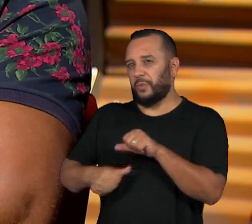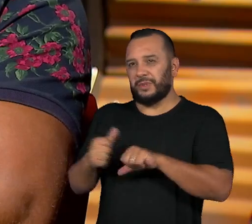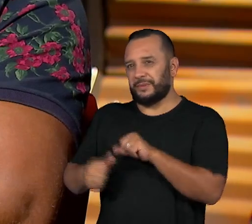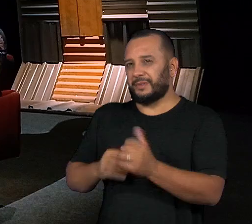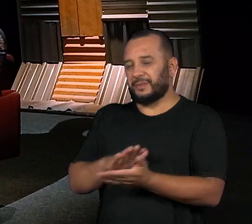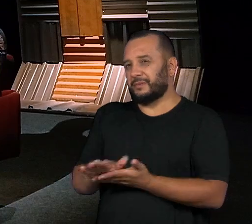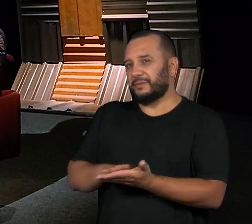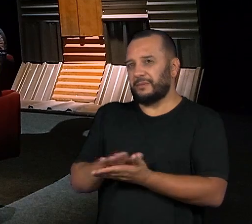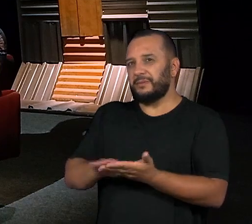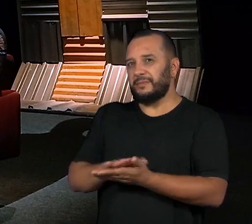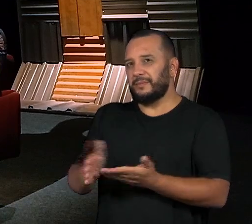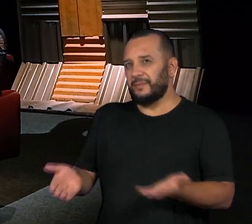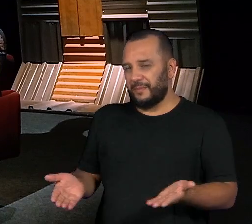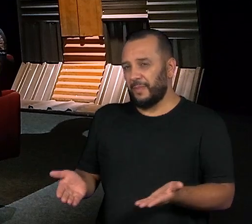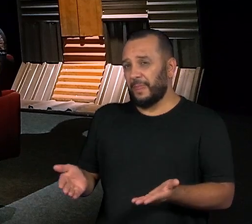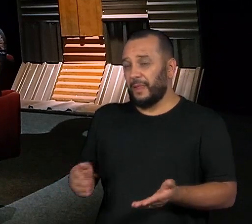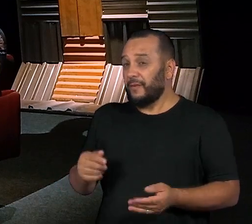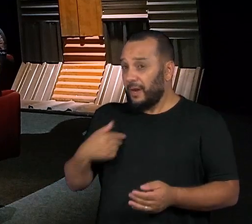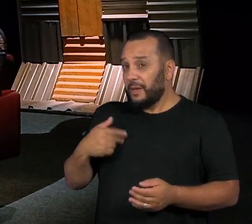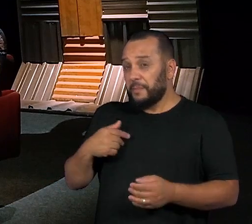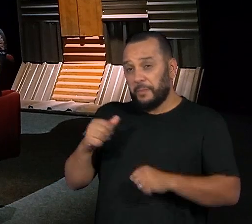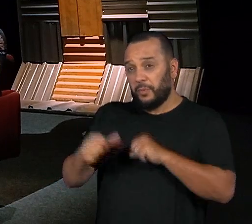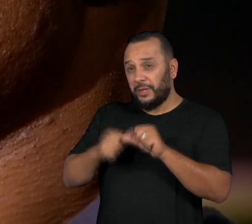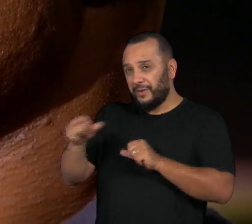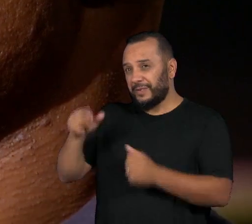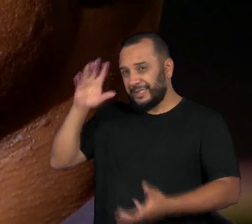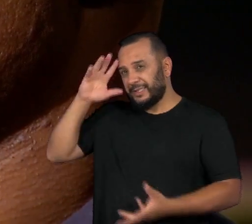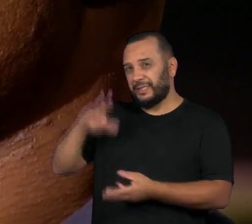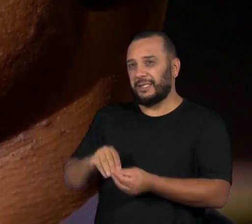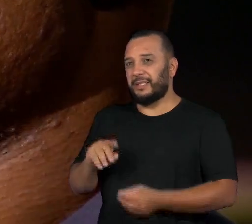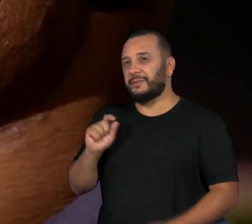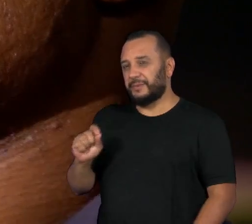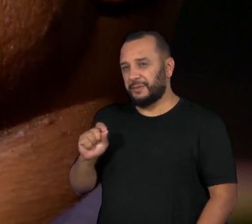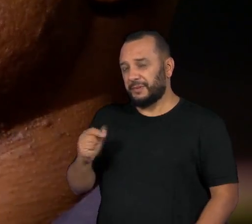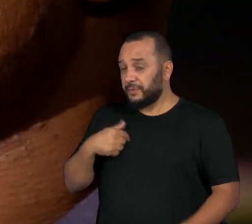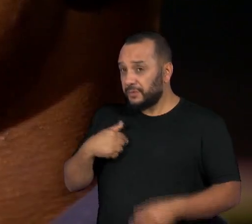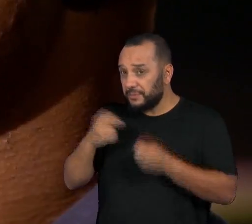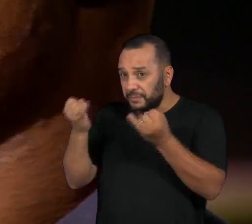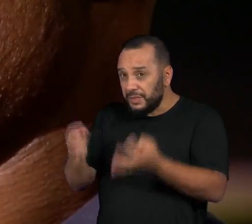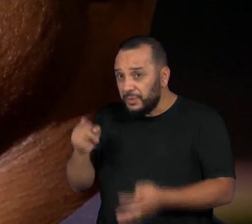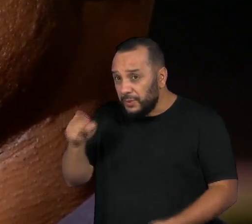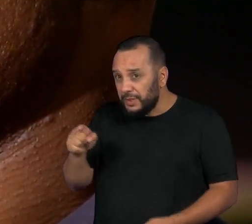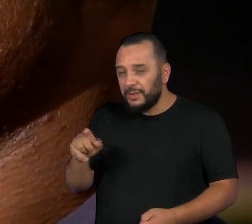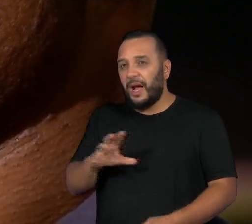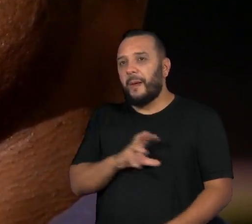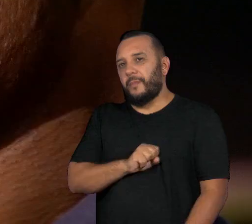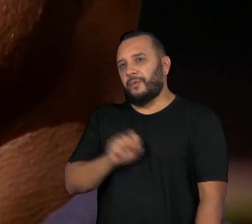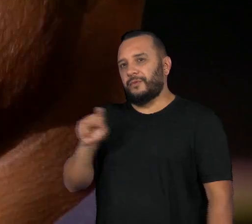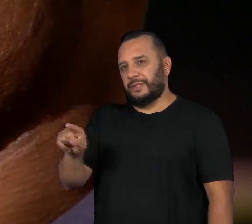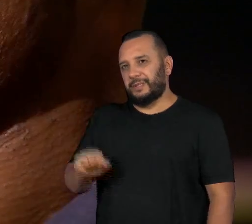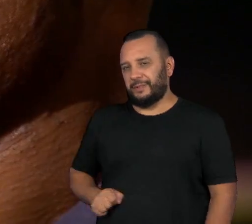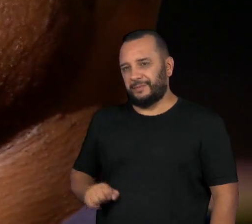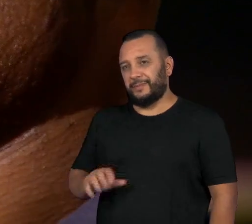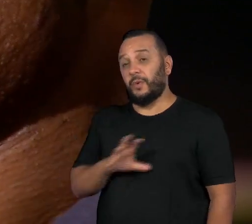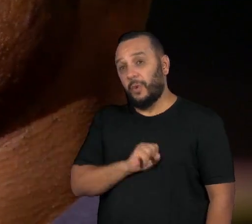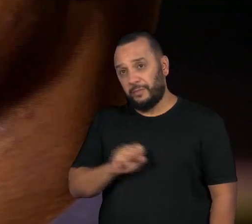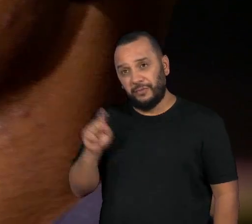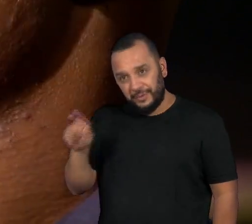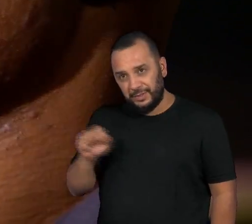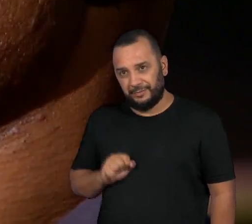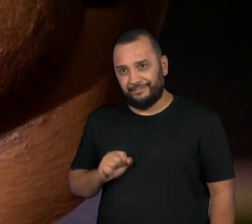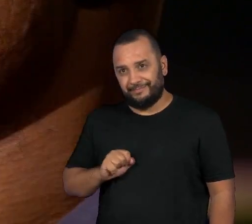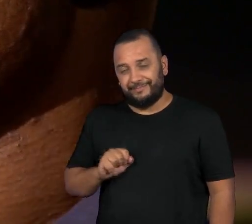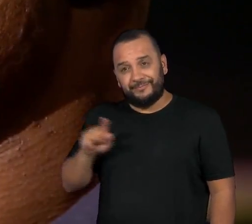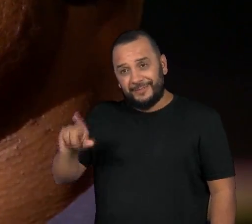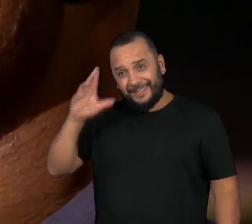absolutamente nada. Só vai mudar se você conseguir entender que eu tô falando isso com amor. Porque eu te amo. Então, se você